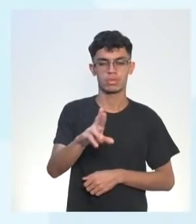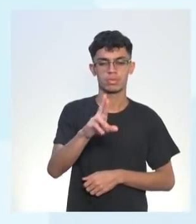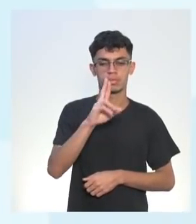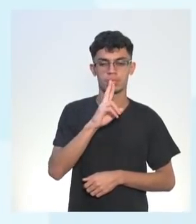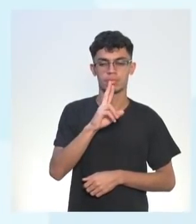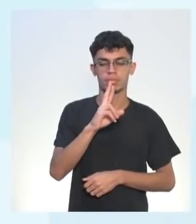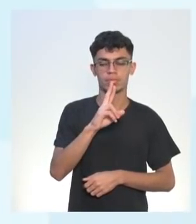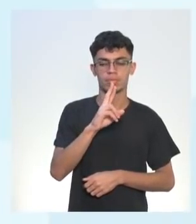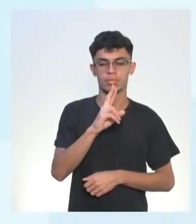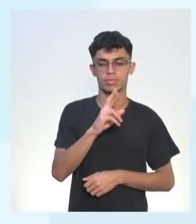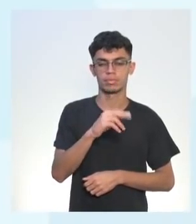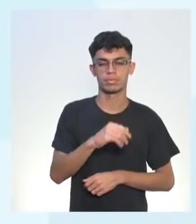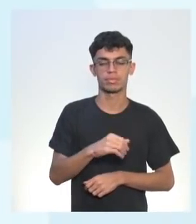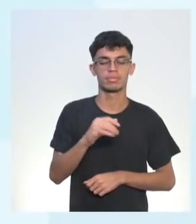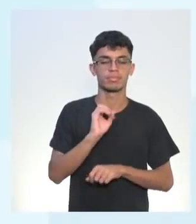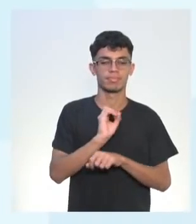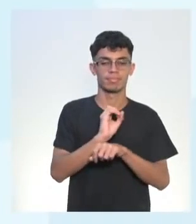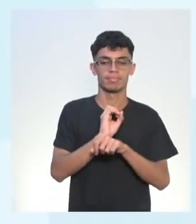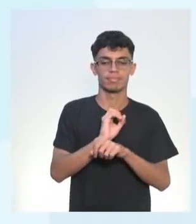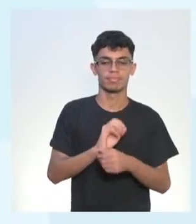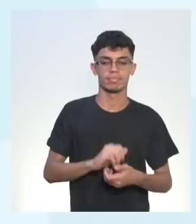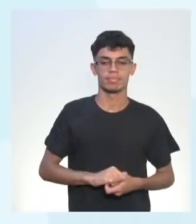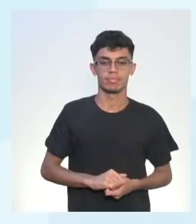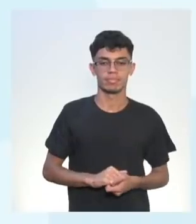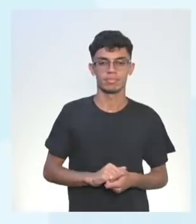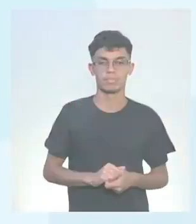trazerem a resposta para nós. Espero.